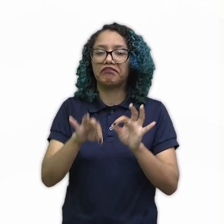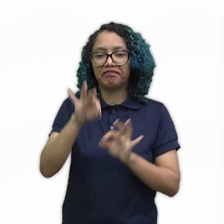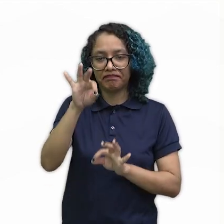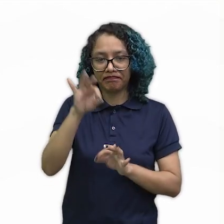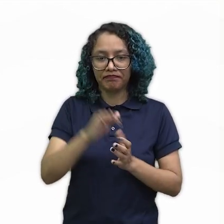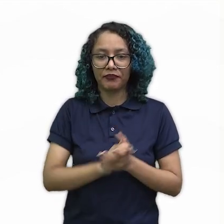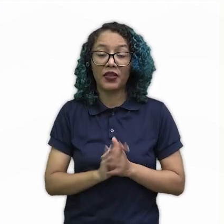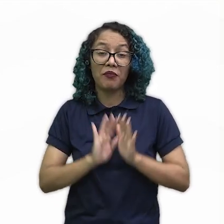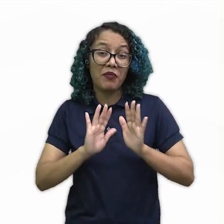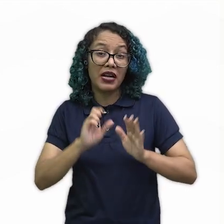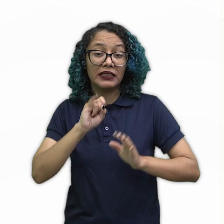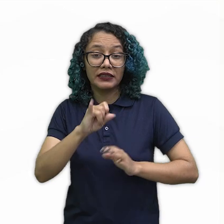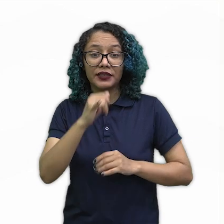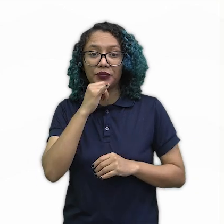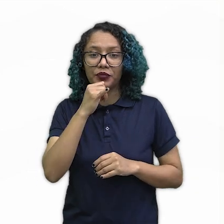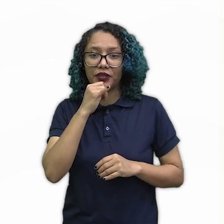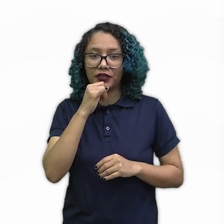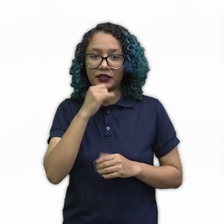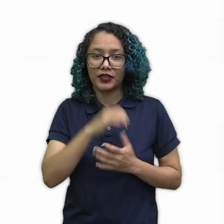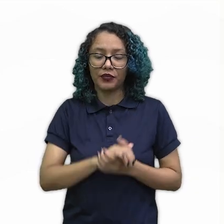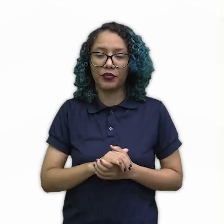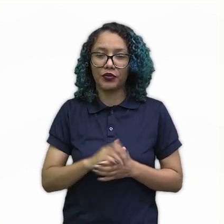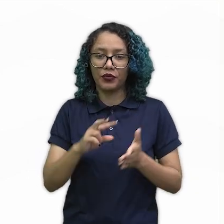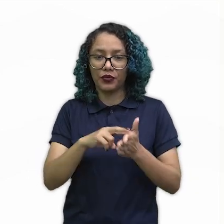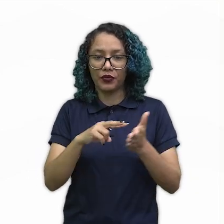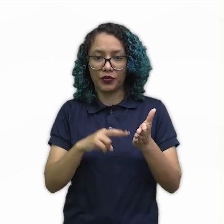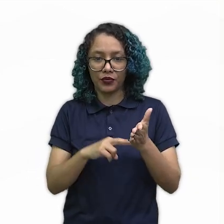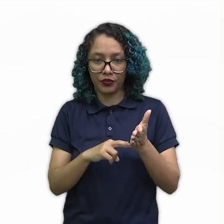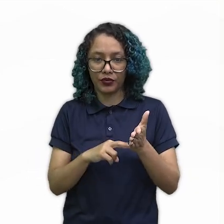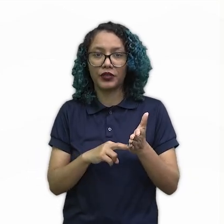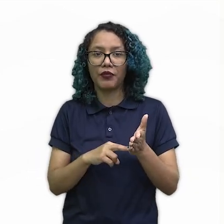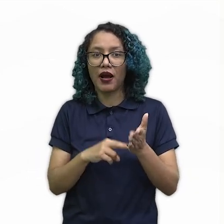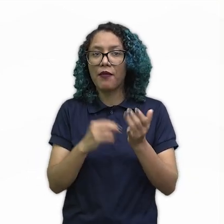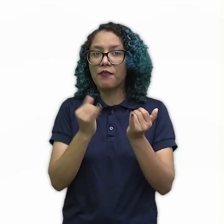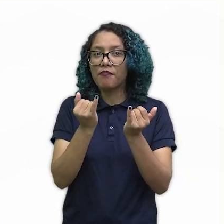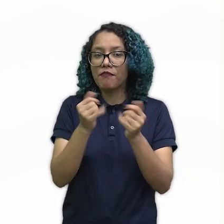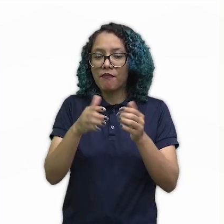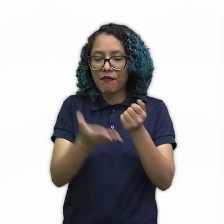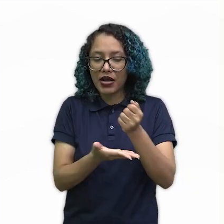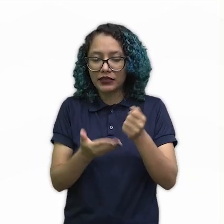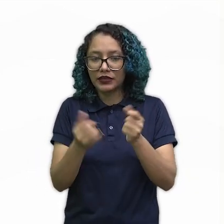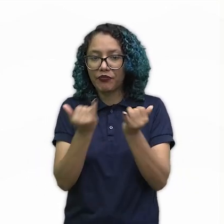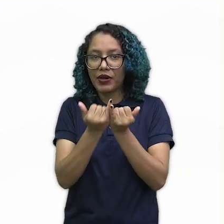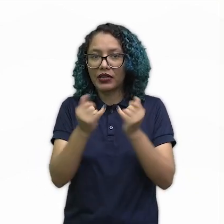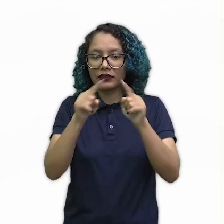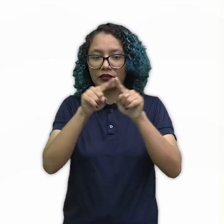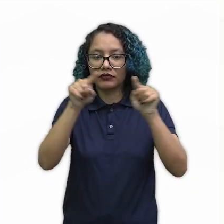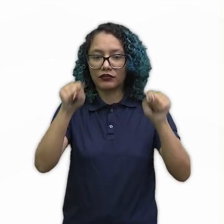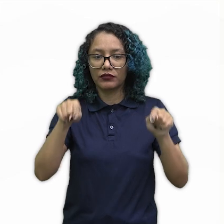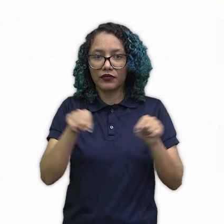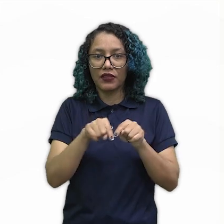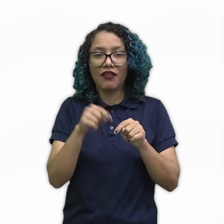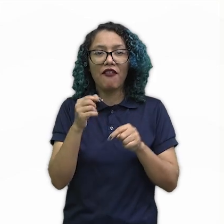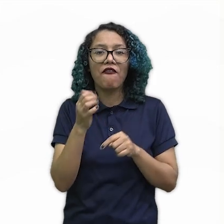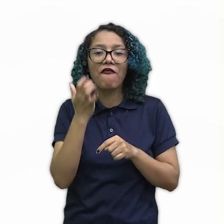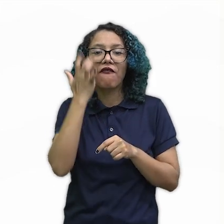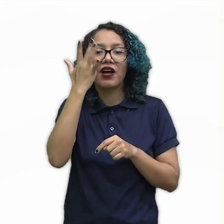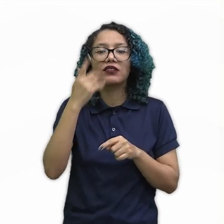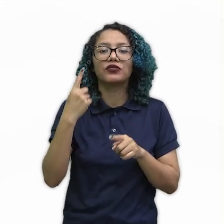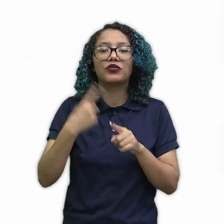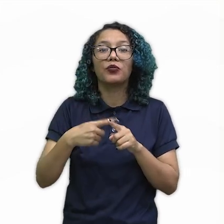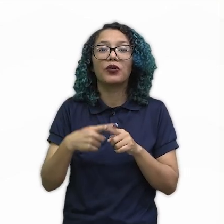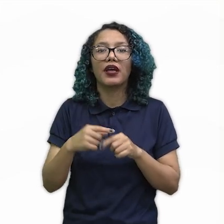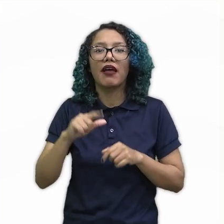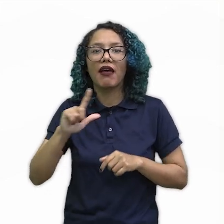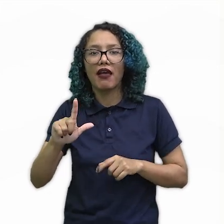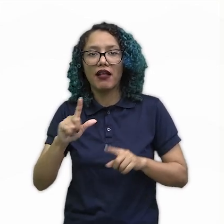esse prisma tenha a forma, né, da base em forma de quadrado, aí é fácil, porque a área de um quadrado é o quê? É lado vezes